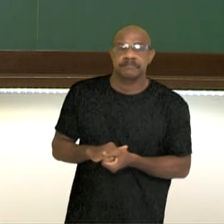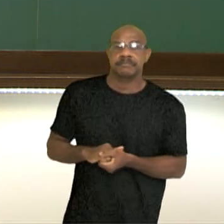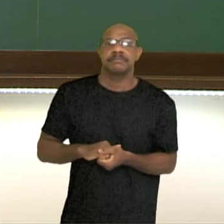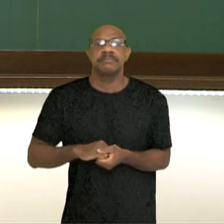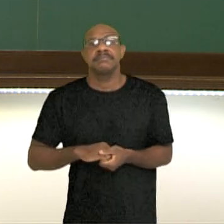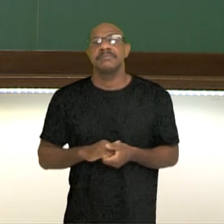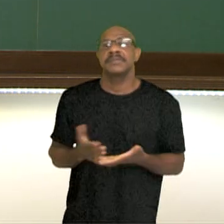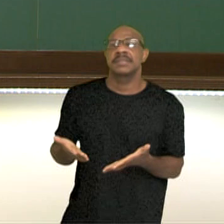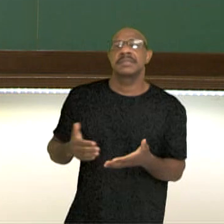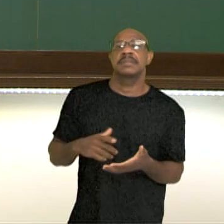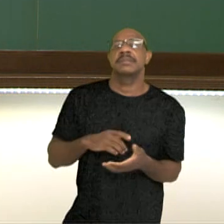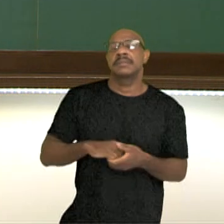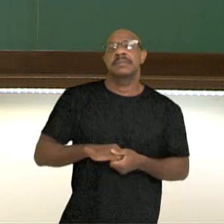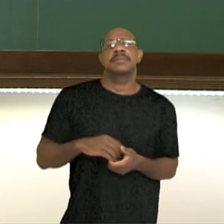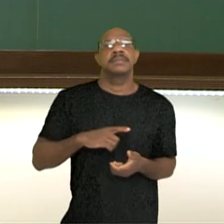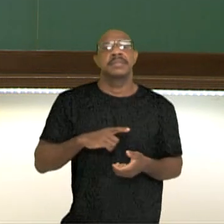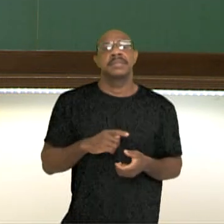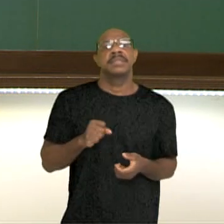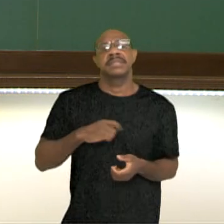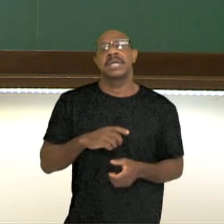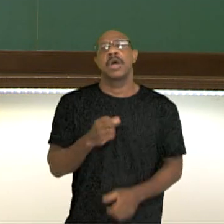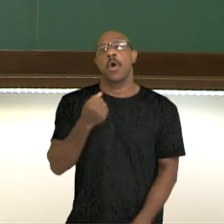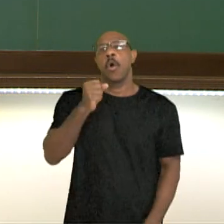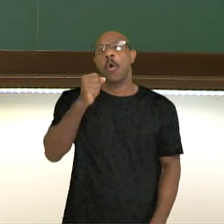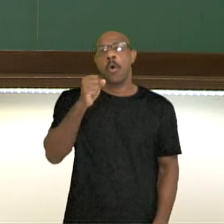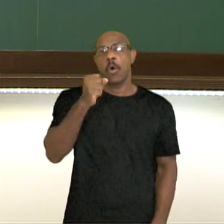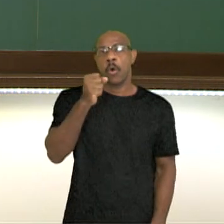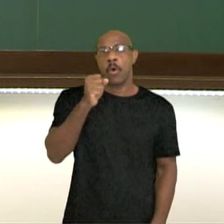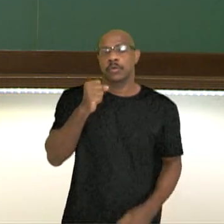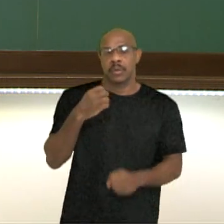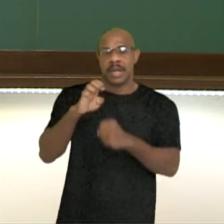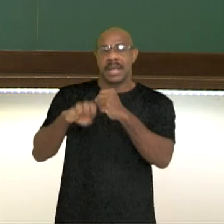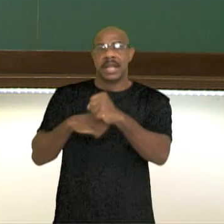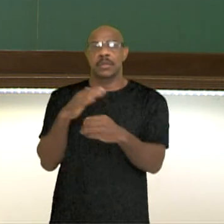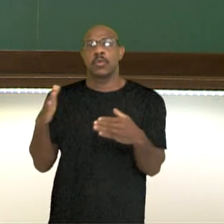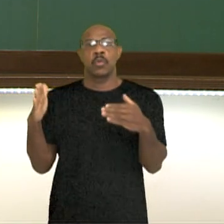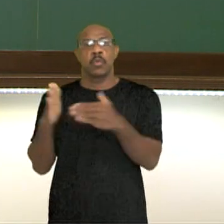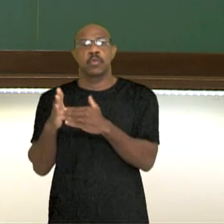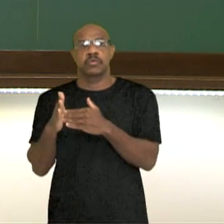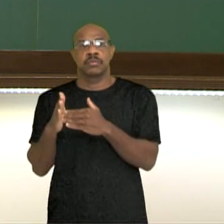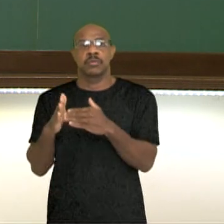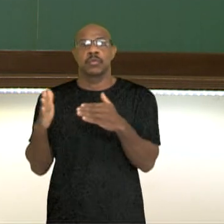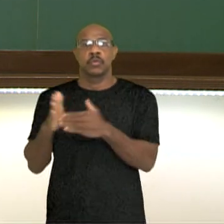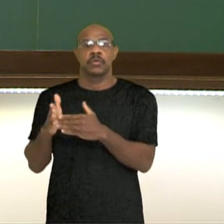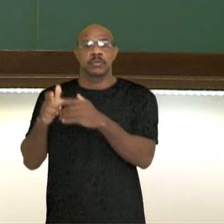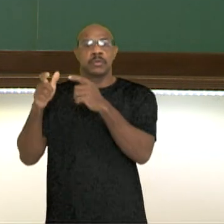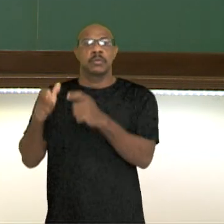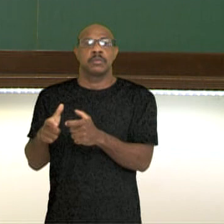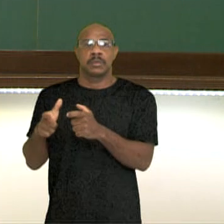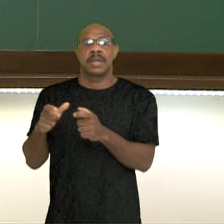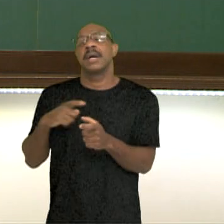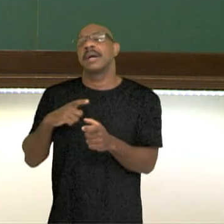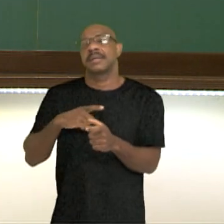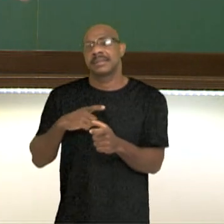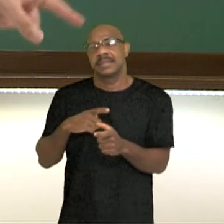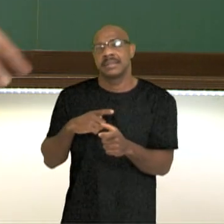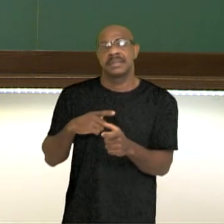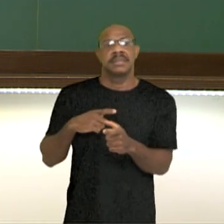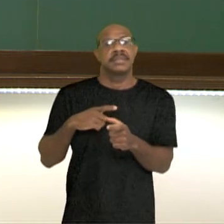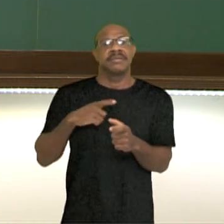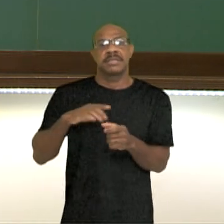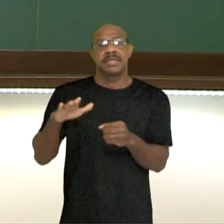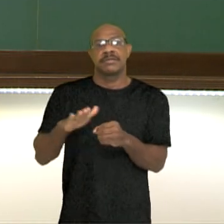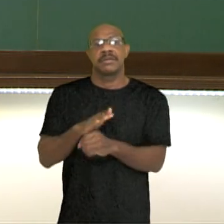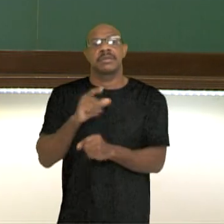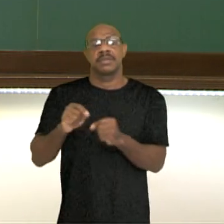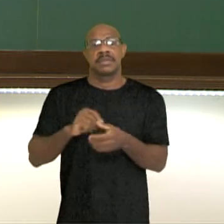energética ao atingir 8 elétrons no último nível, assemelhar-se a um gás nobre e preencher, claro,